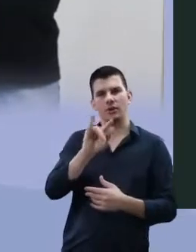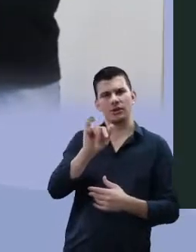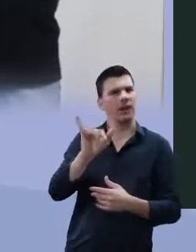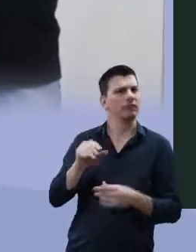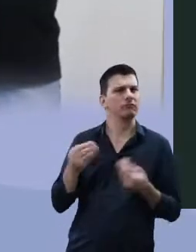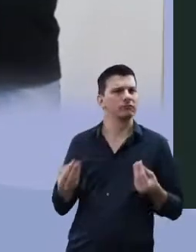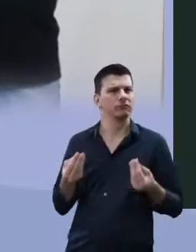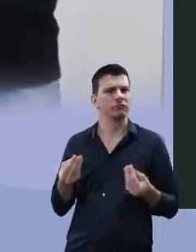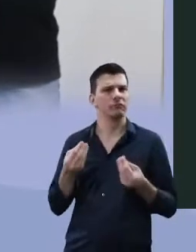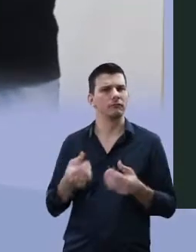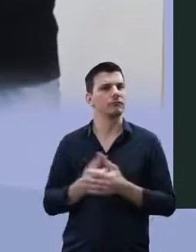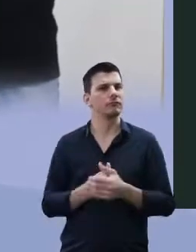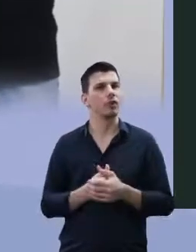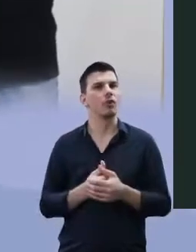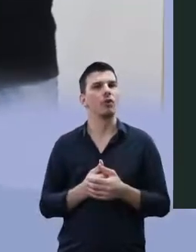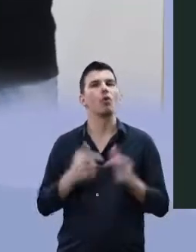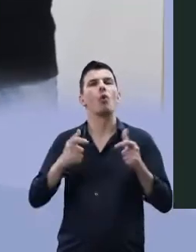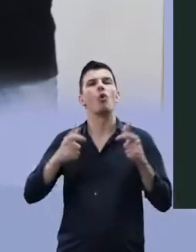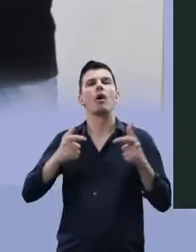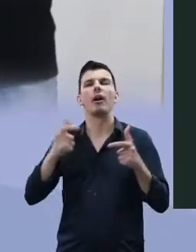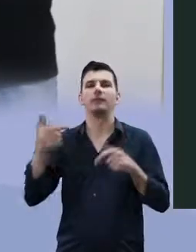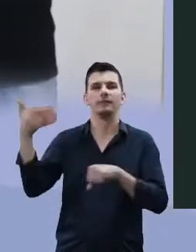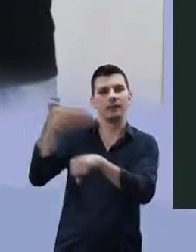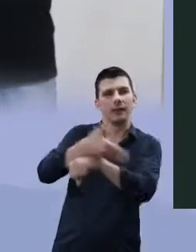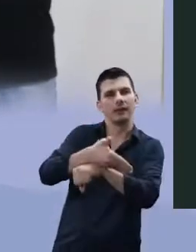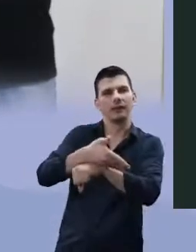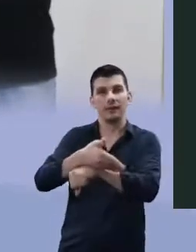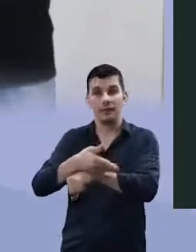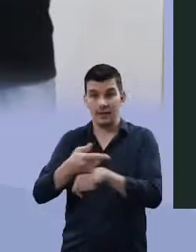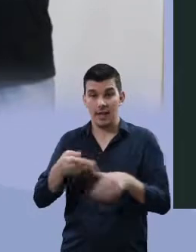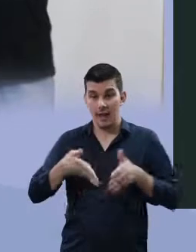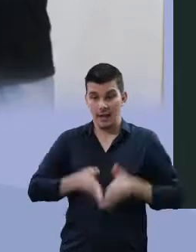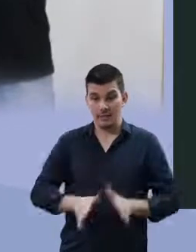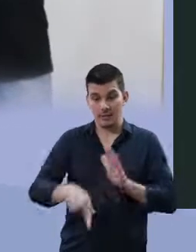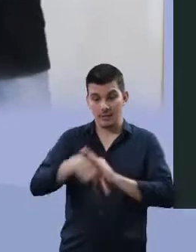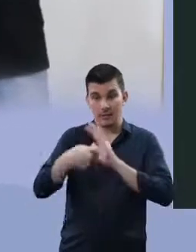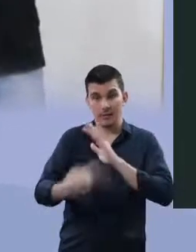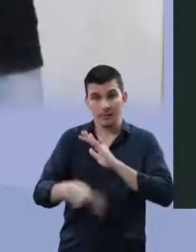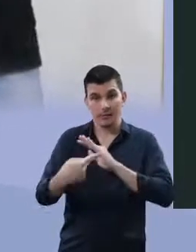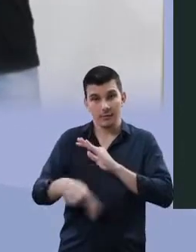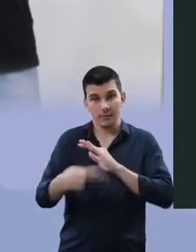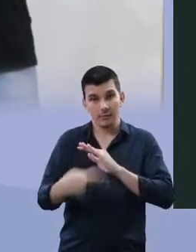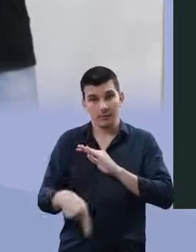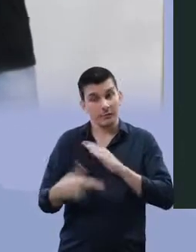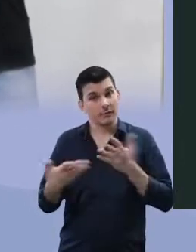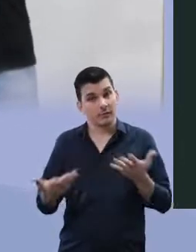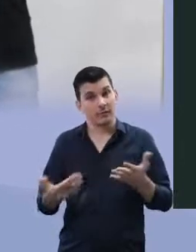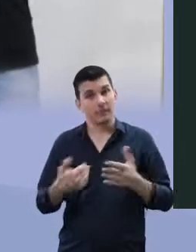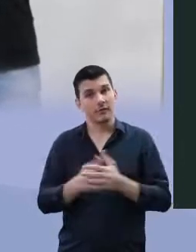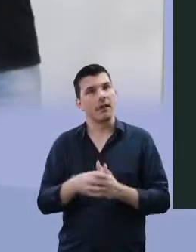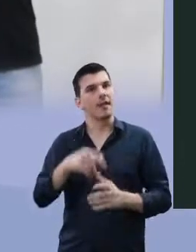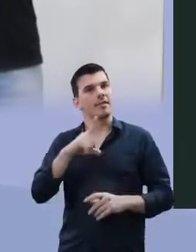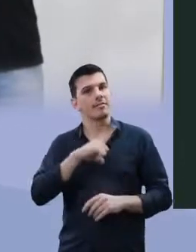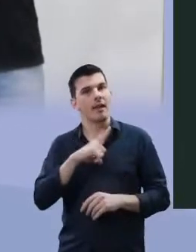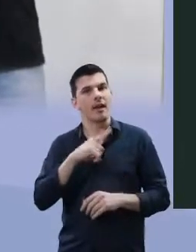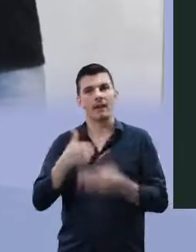origem? Né? Então, se dá a partir. Se esse indivíduo, como o próprio nome diz,